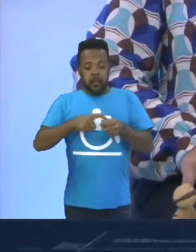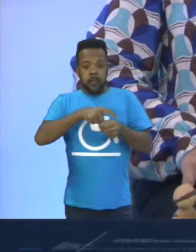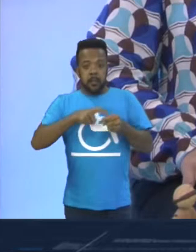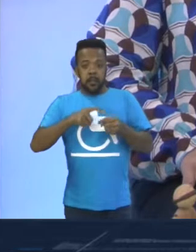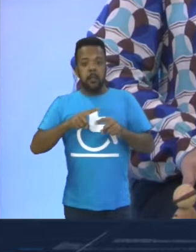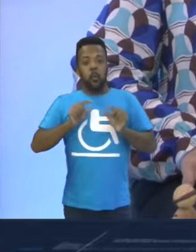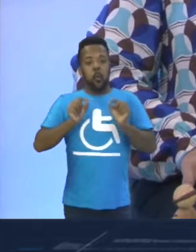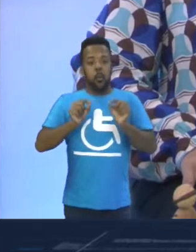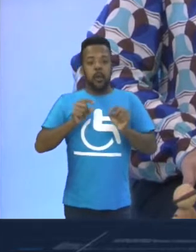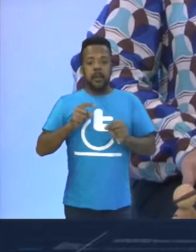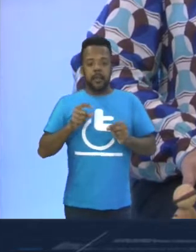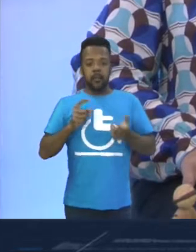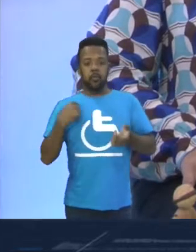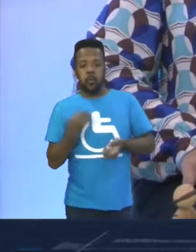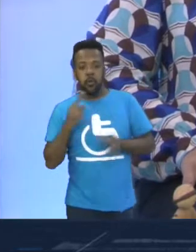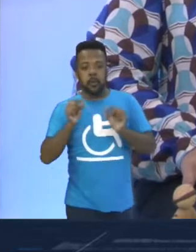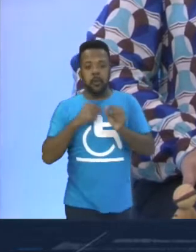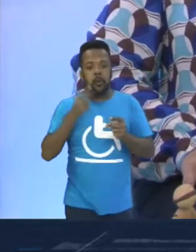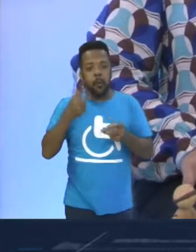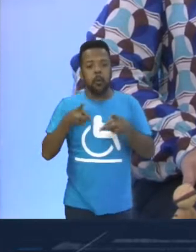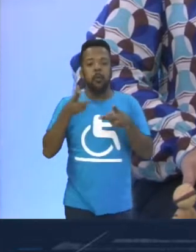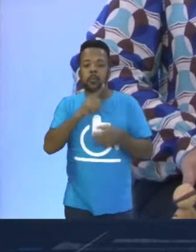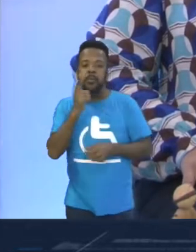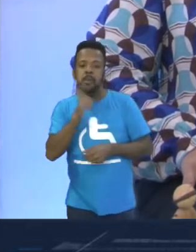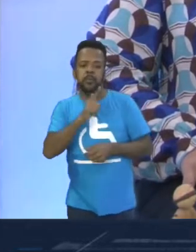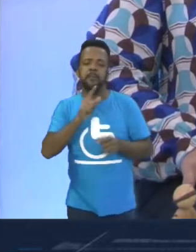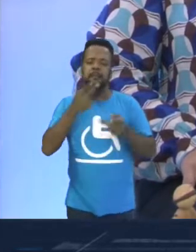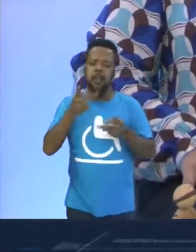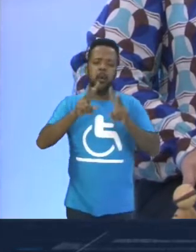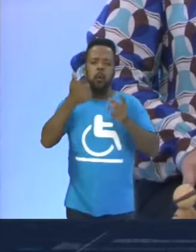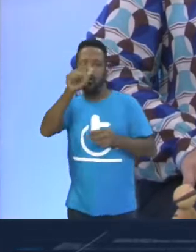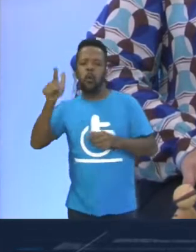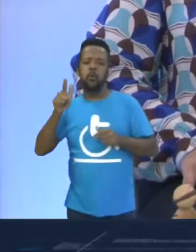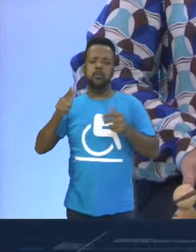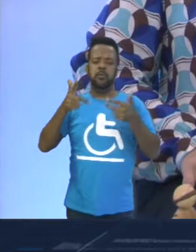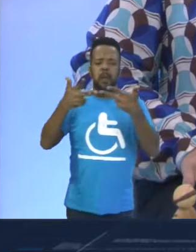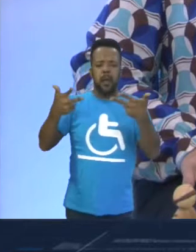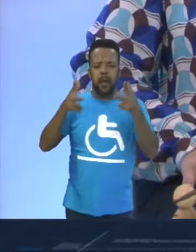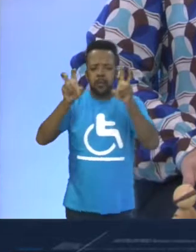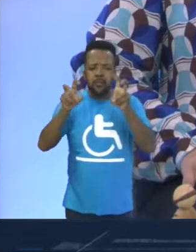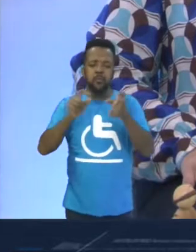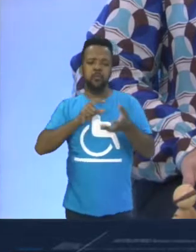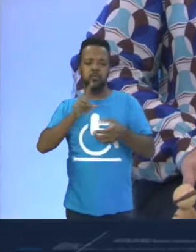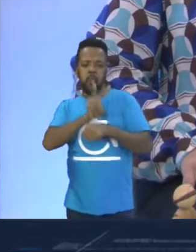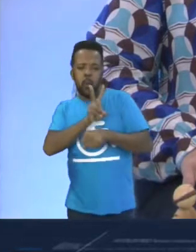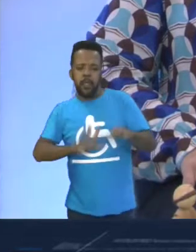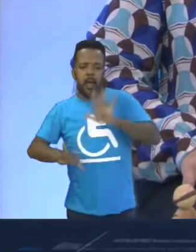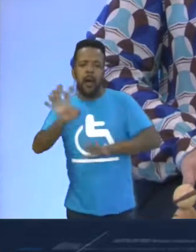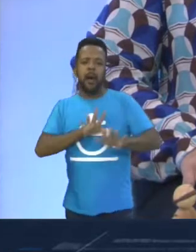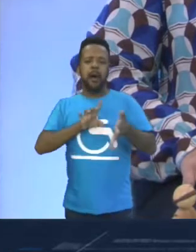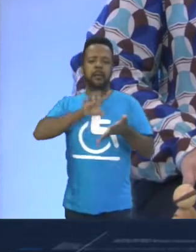a diretora institucional do Instituto Lado a Lado pela Vida, Denise Blaques, e o conselheiro da Pessoa com Deficiência de São